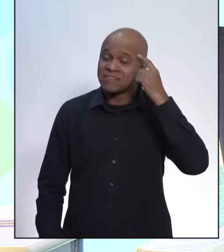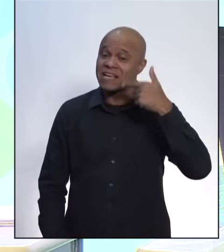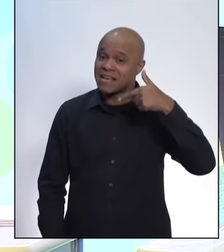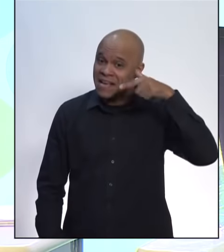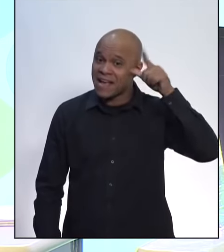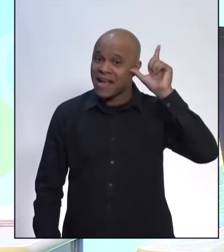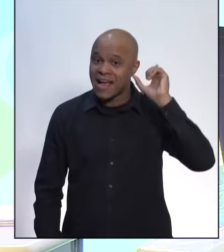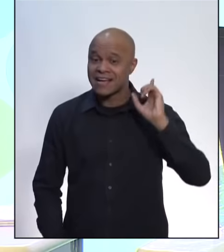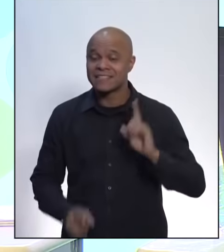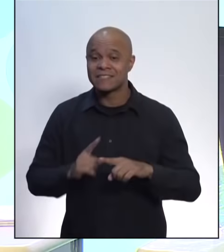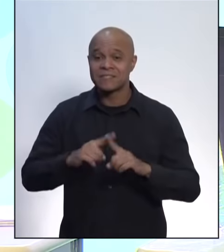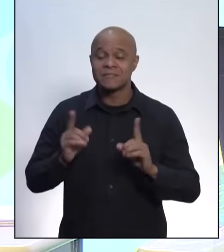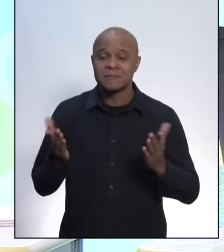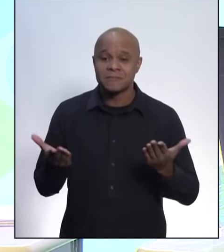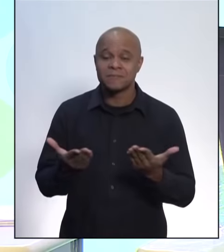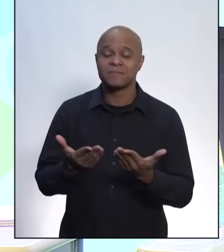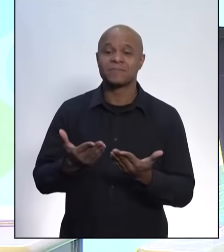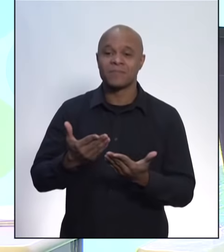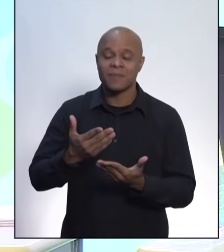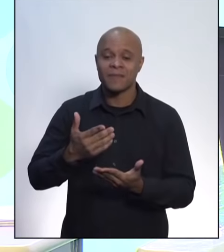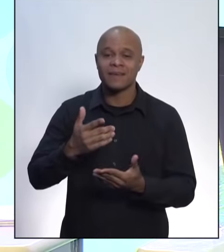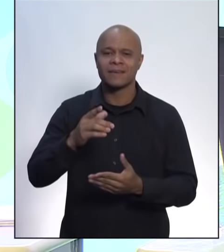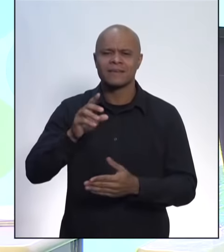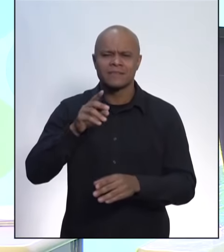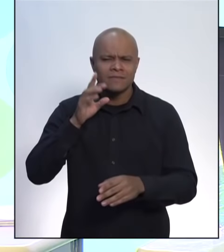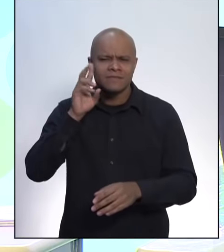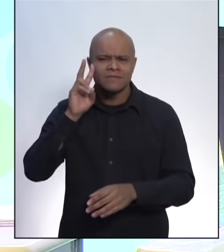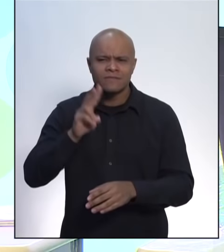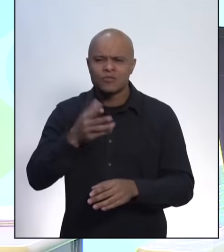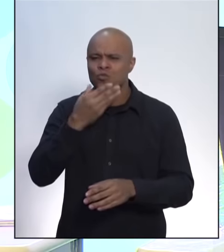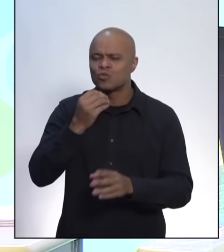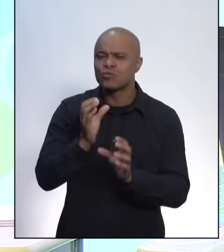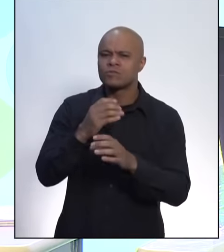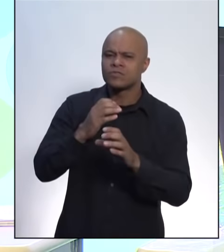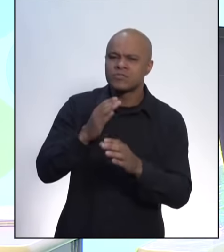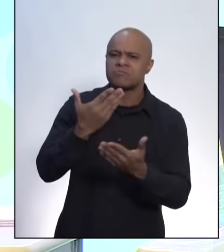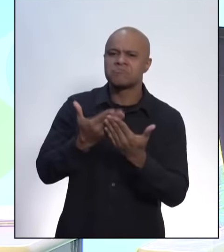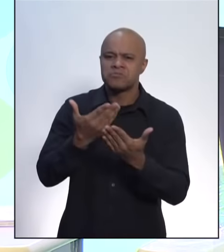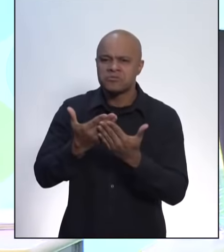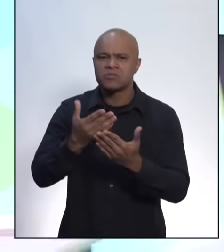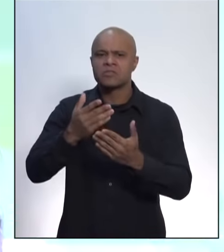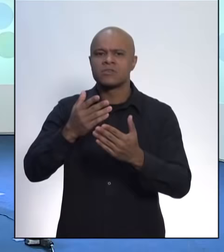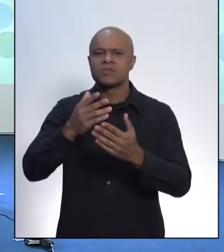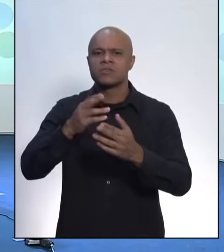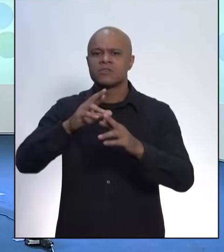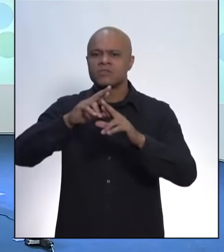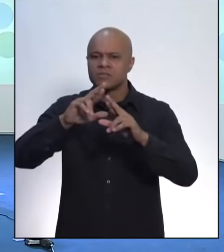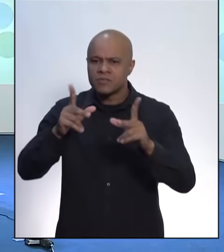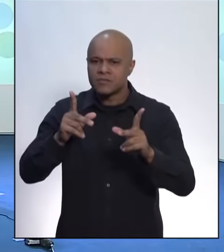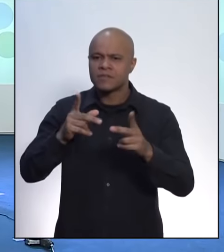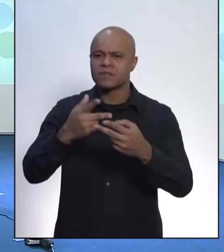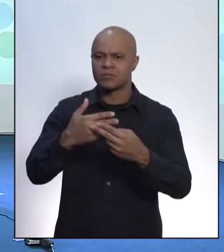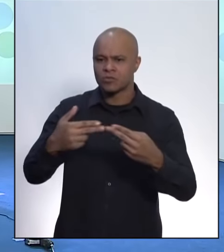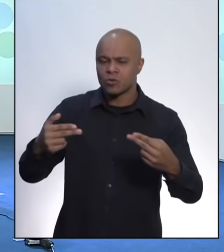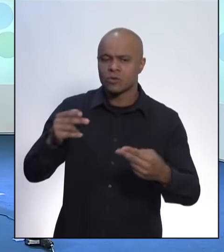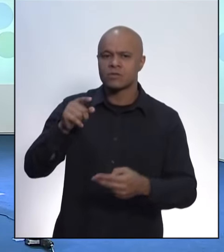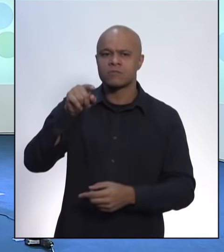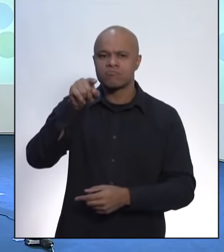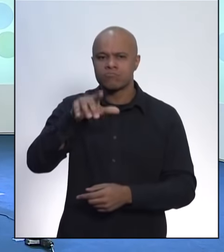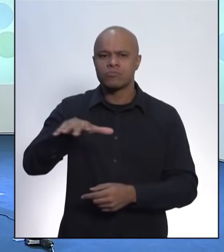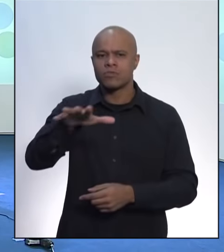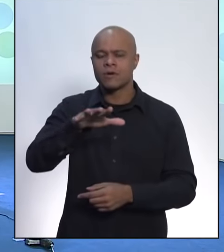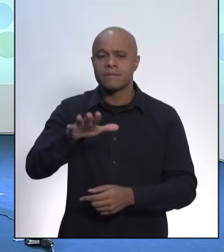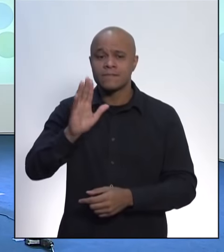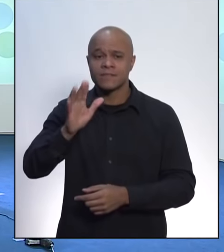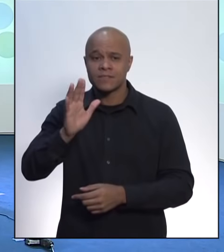que os cientistas estudam tipo o que coisas sim respondo lá no chat se você já tinha pensado